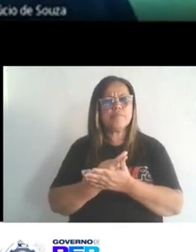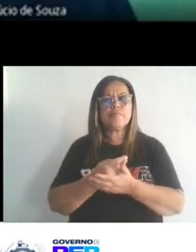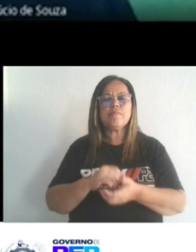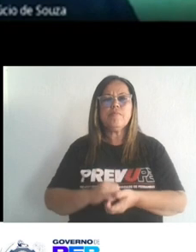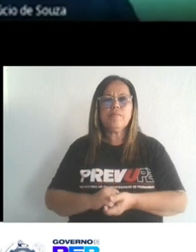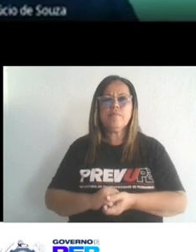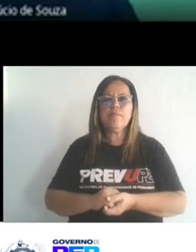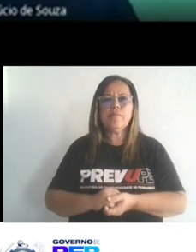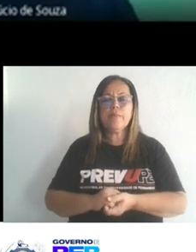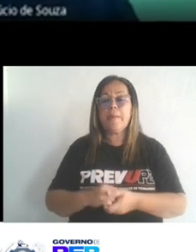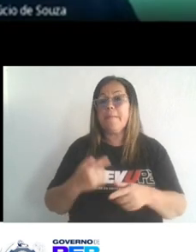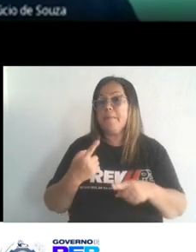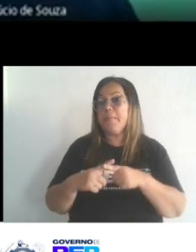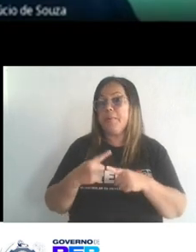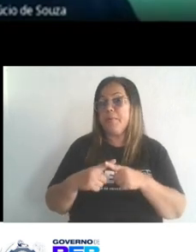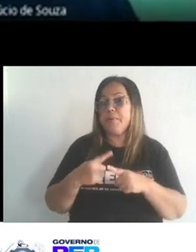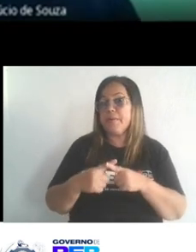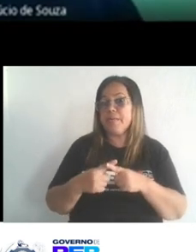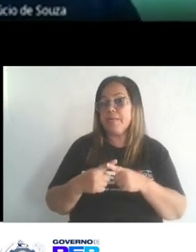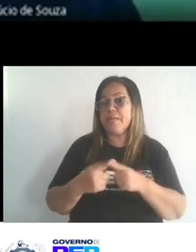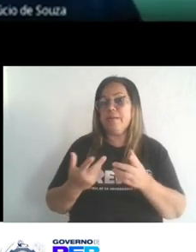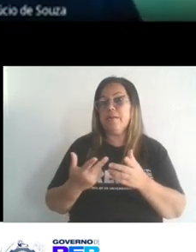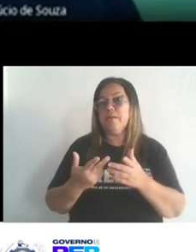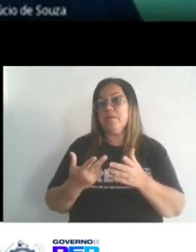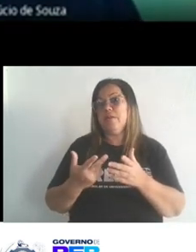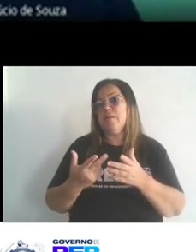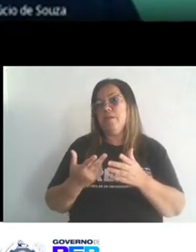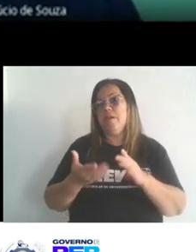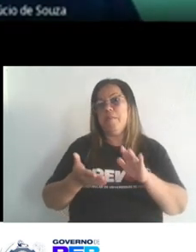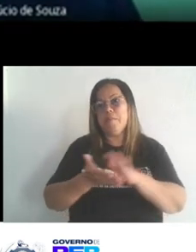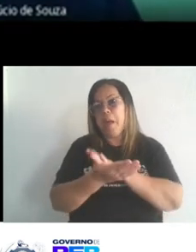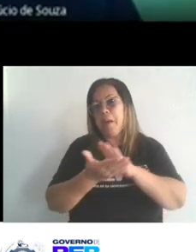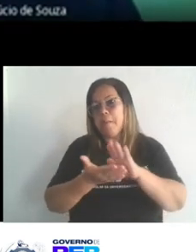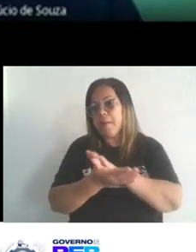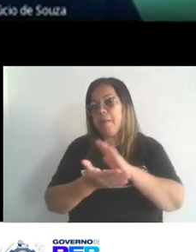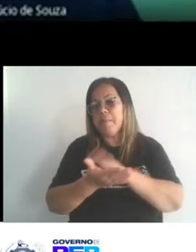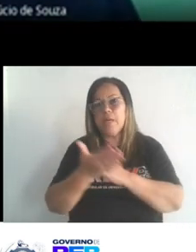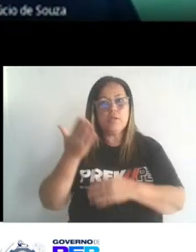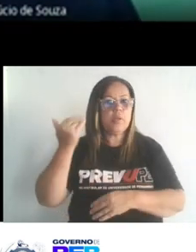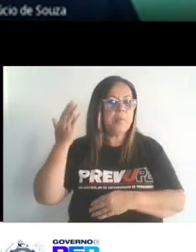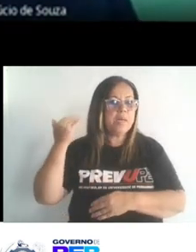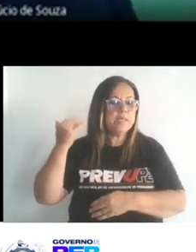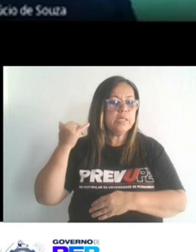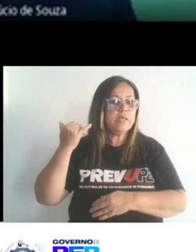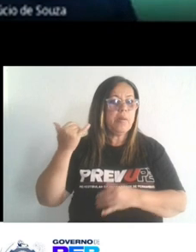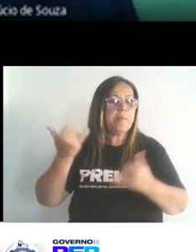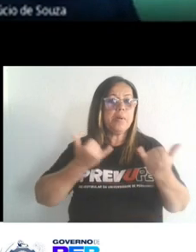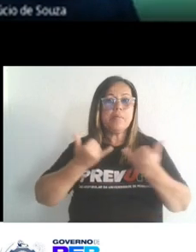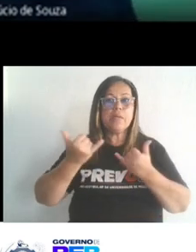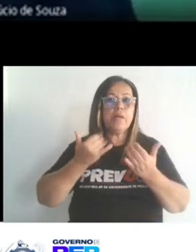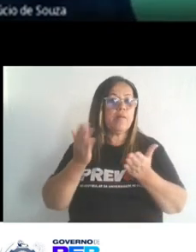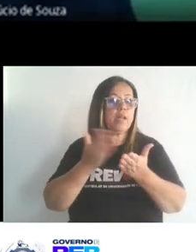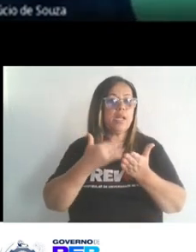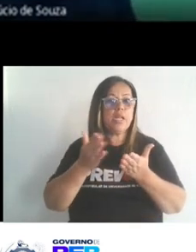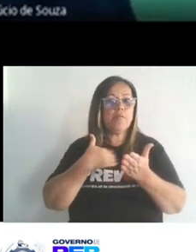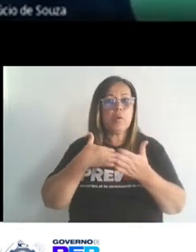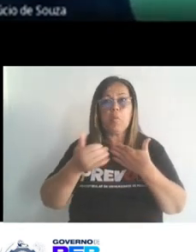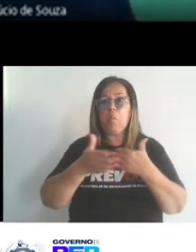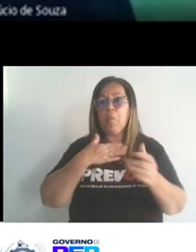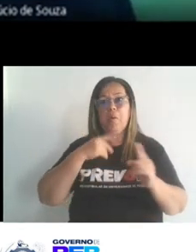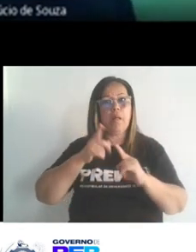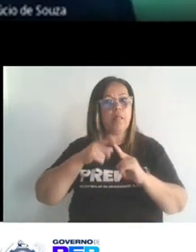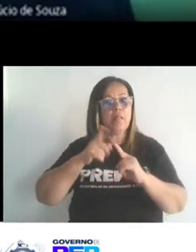porque os gráficos os impressores da época publicavam livros de todo o tempo